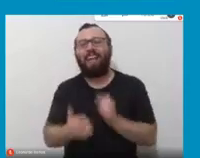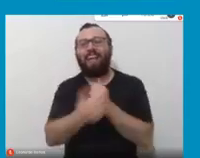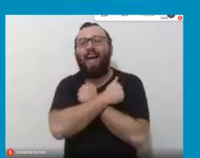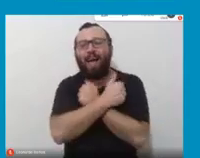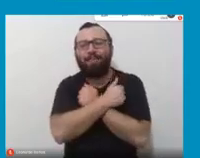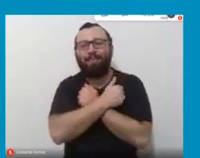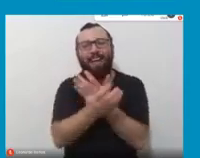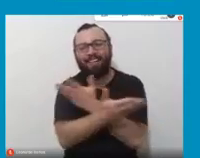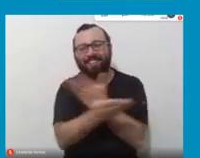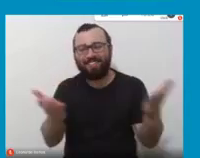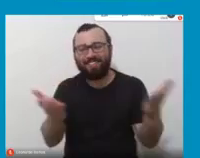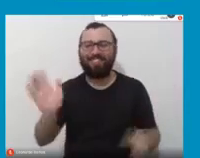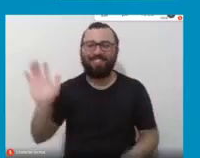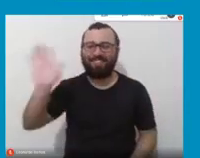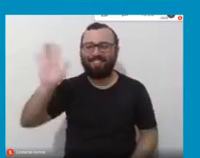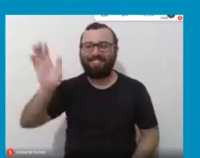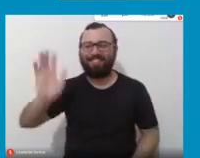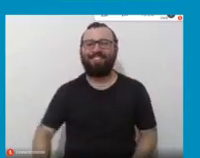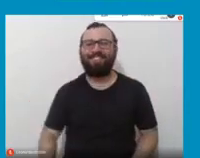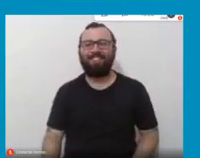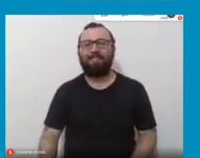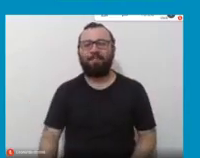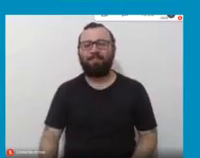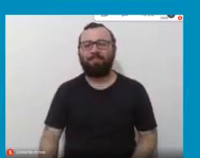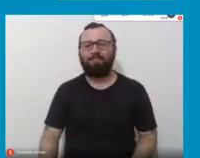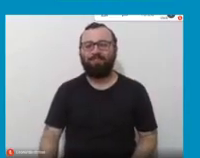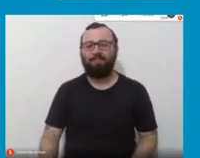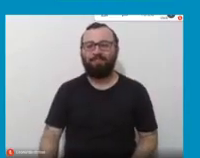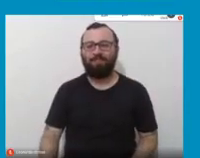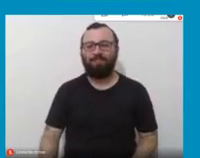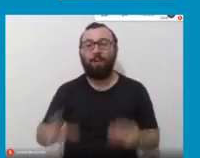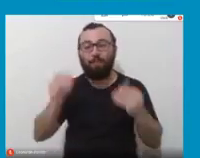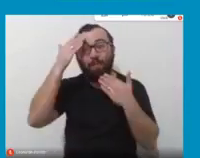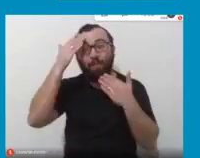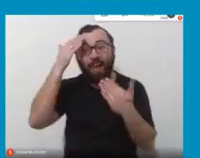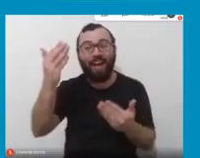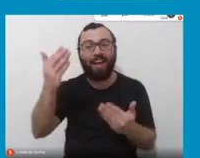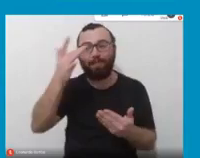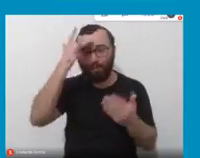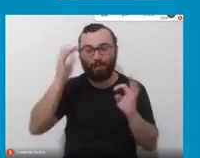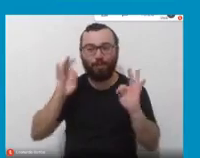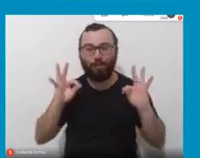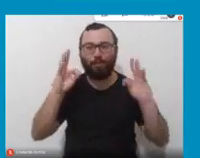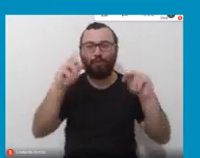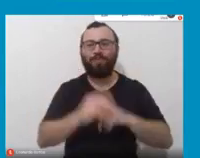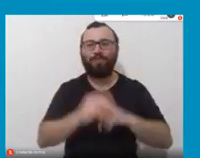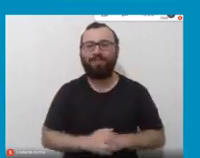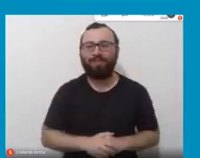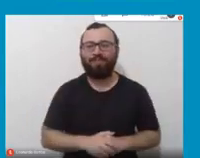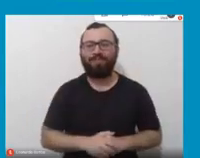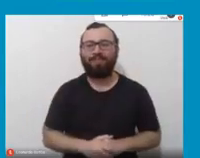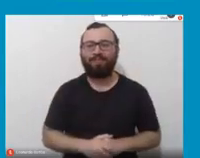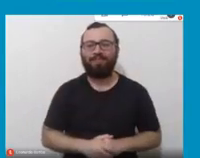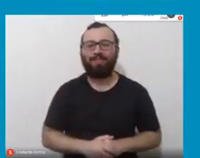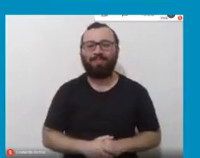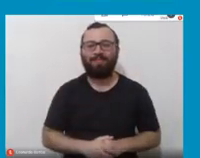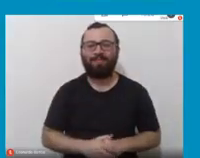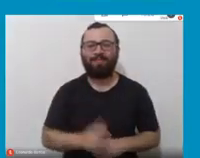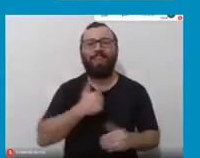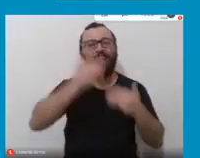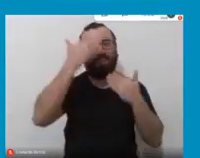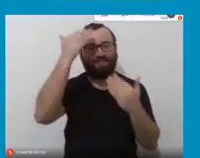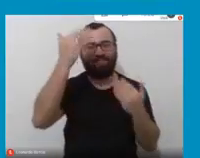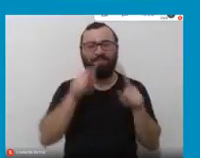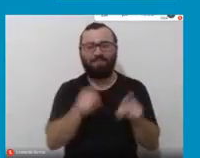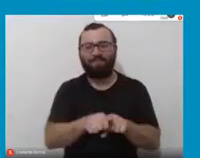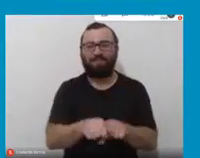Um abraço, obrigado. É um prazer, viu? Senhor, muito obrigado a todos aí, hein? Obrigado, pô. Eu agradeço, tudo bem. Eu agradeço.